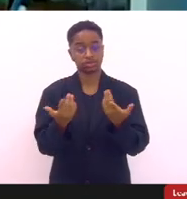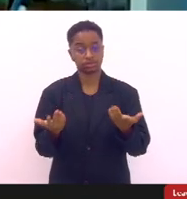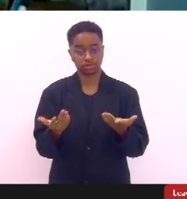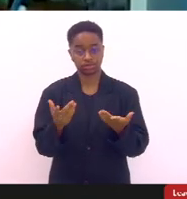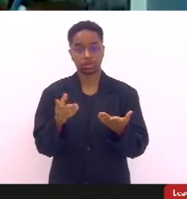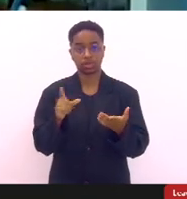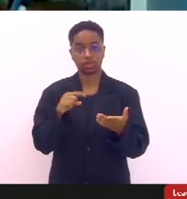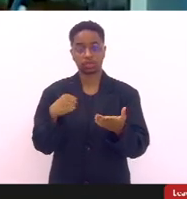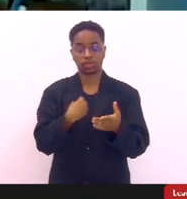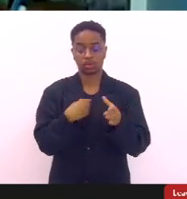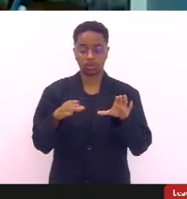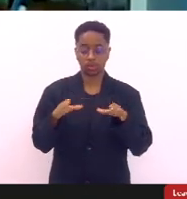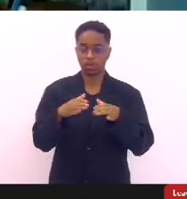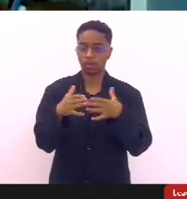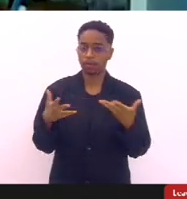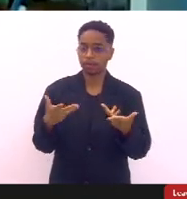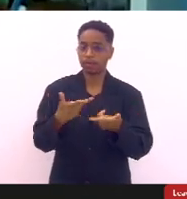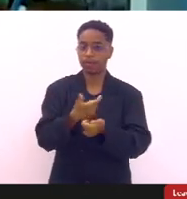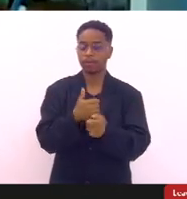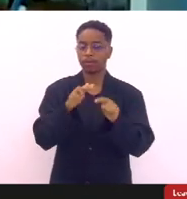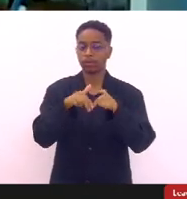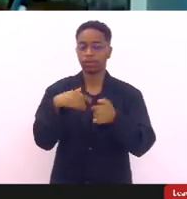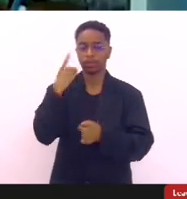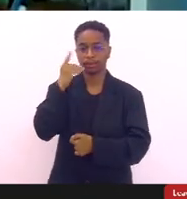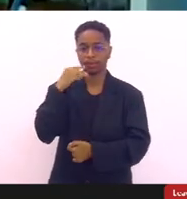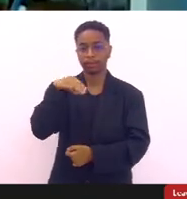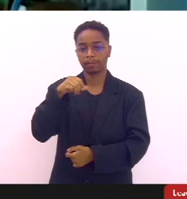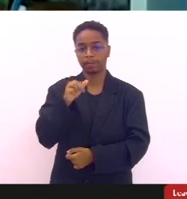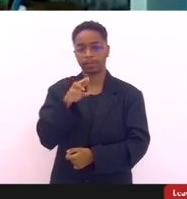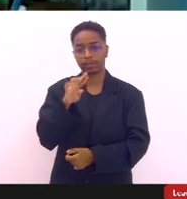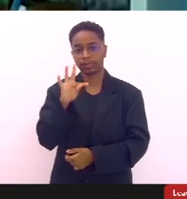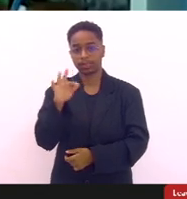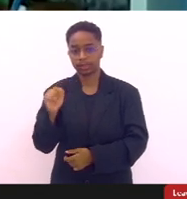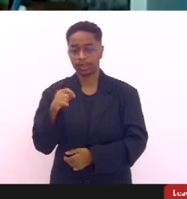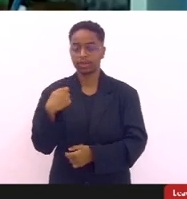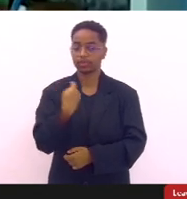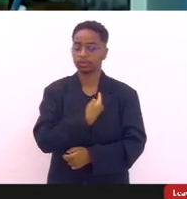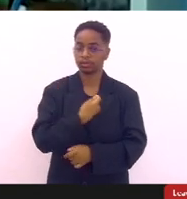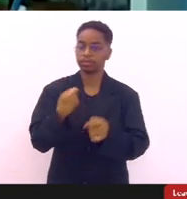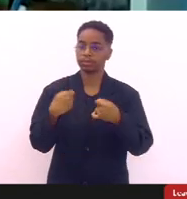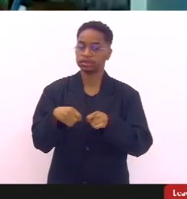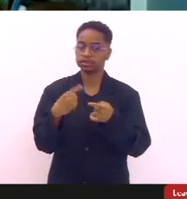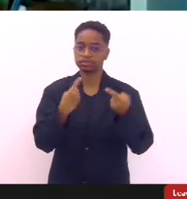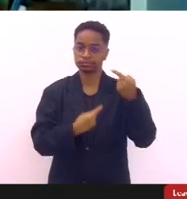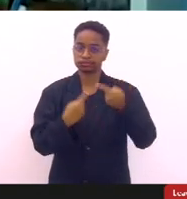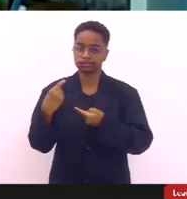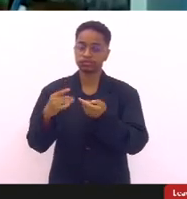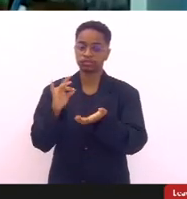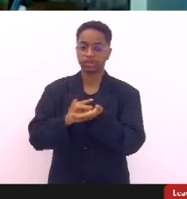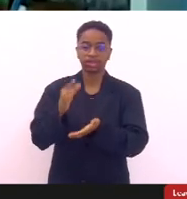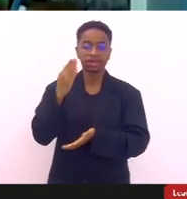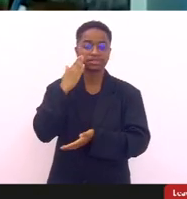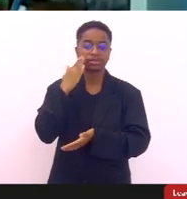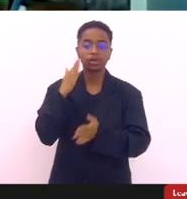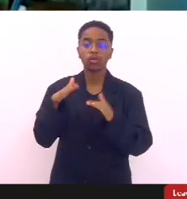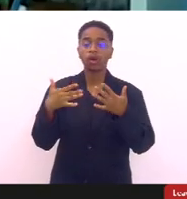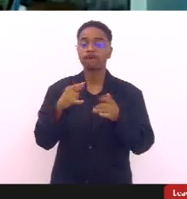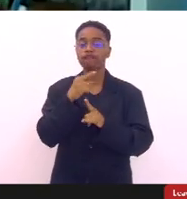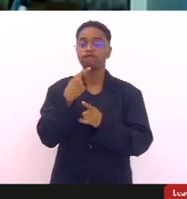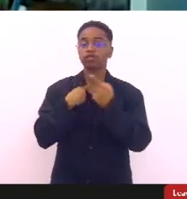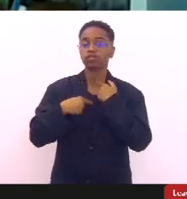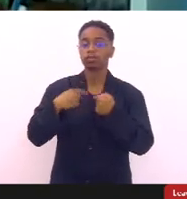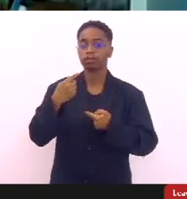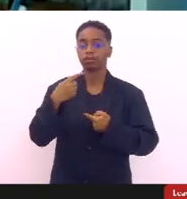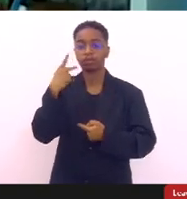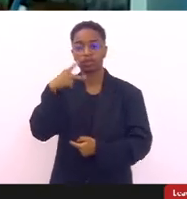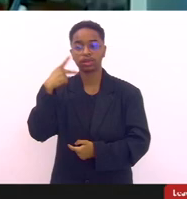frente maravilhosa, através da nossa deputada Marta Rocha, sentar para saber qual é, afinal de contas, a vontade política para que